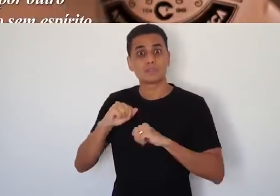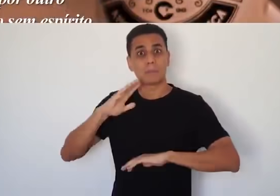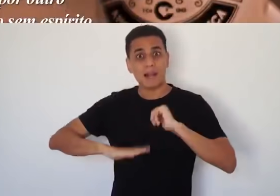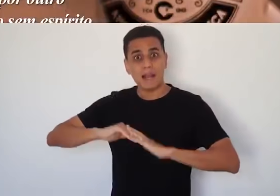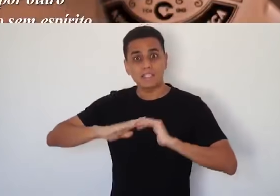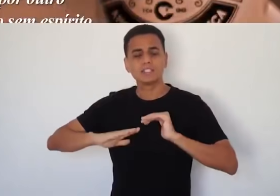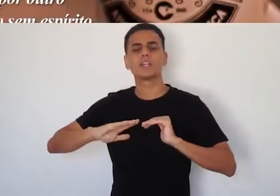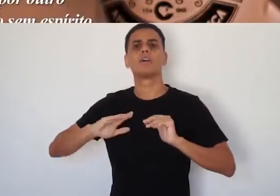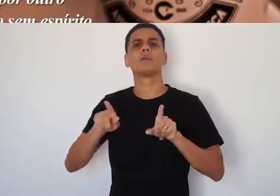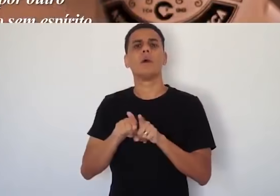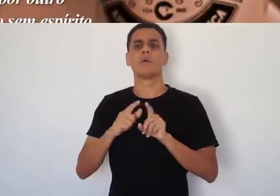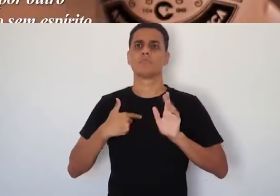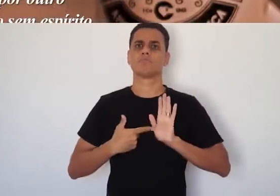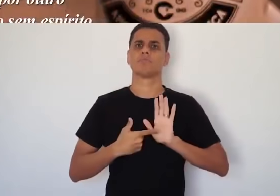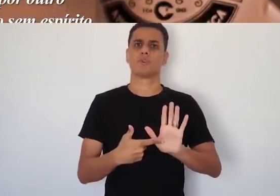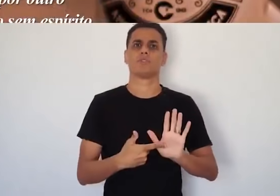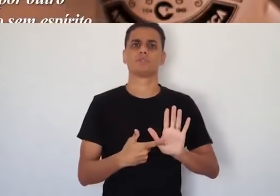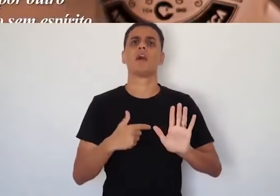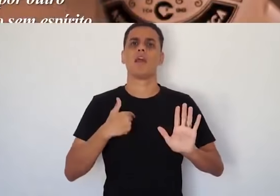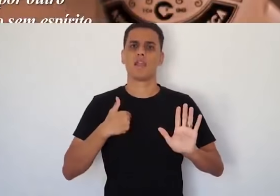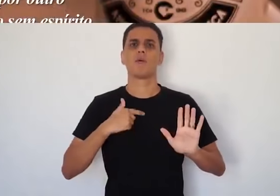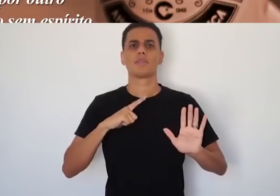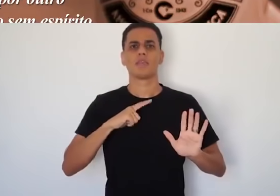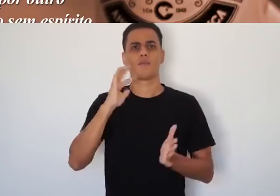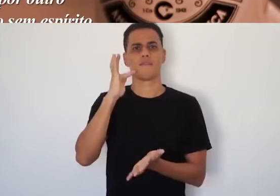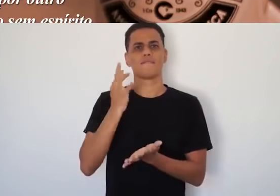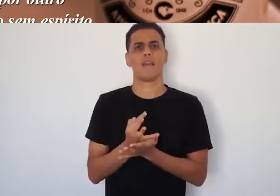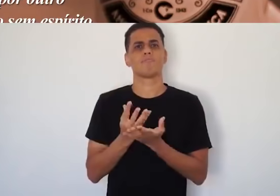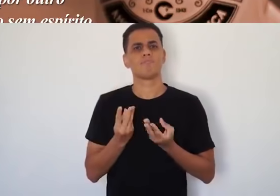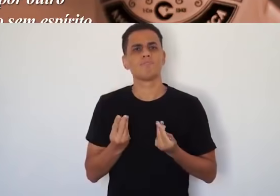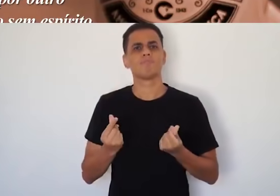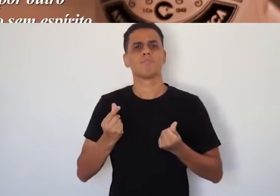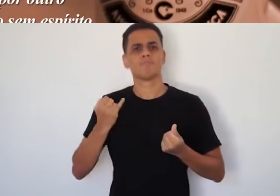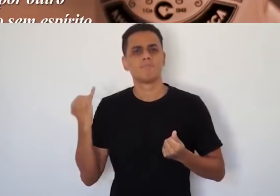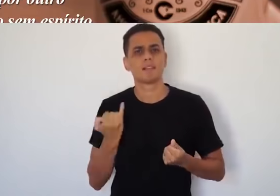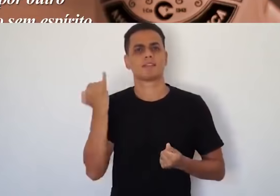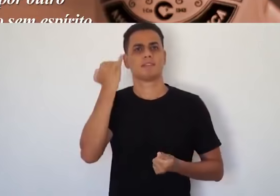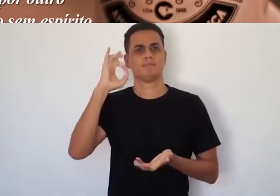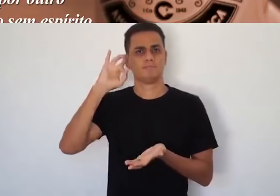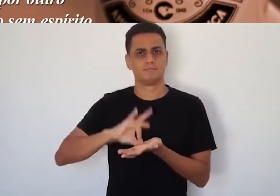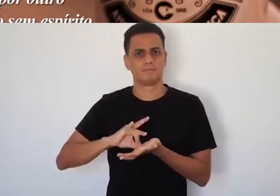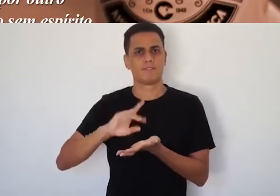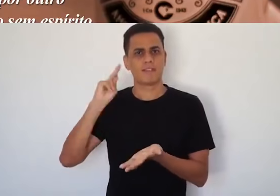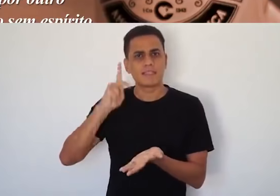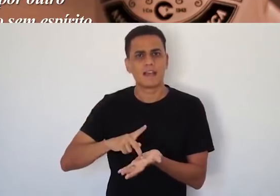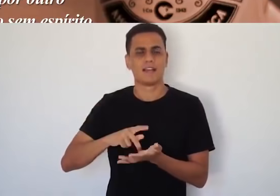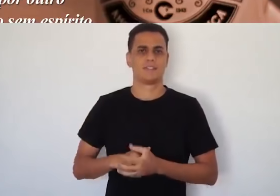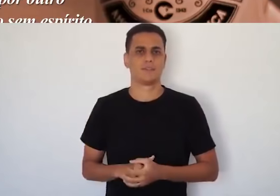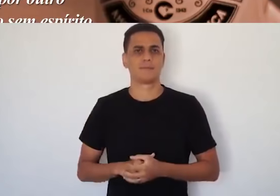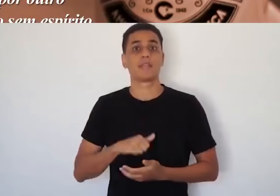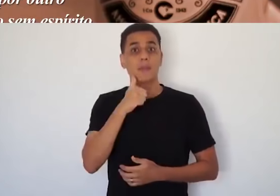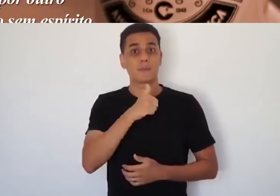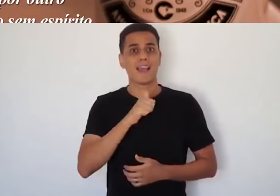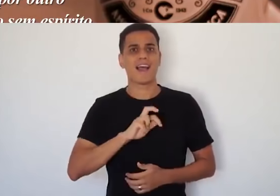Raabe, a prostituta, não foi ela justificada pelas obras quando acolheu os espias e os fez sair por outro caminho?